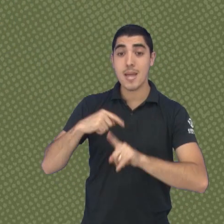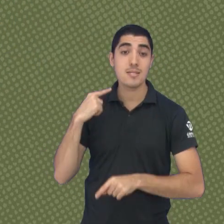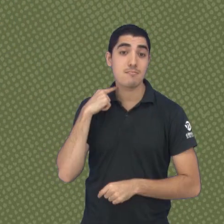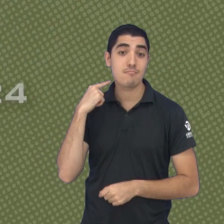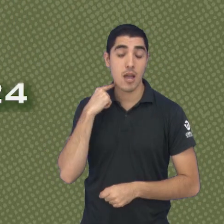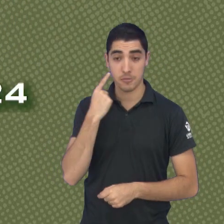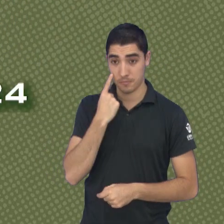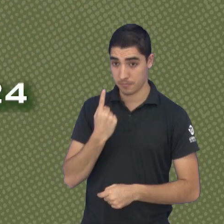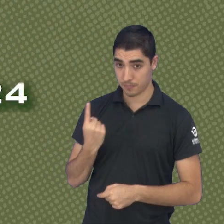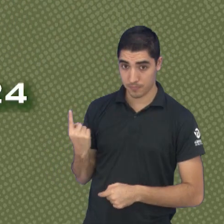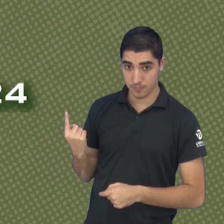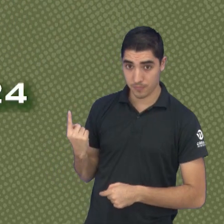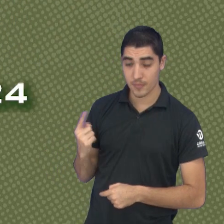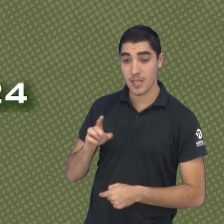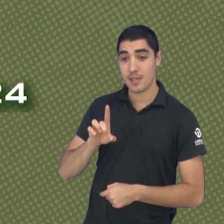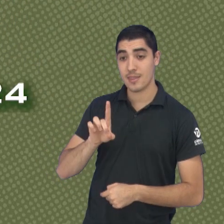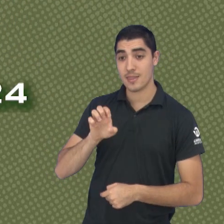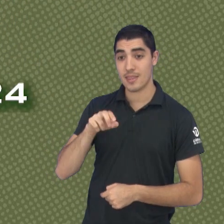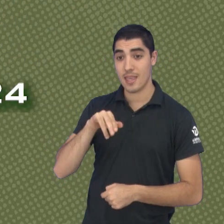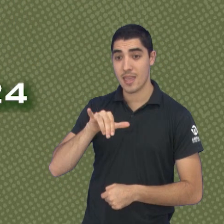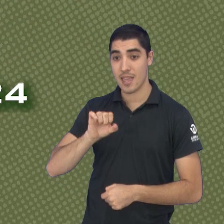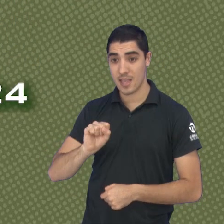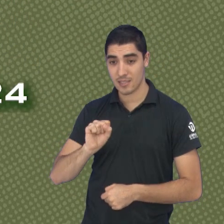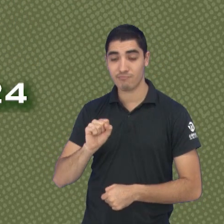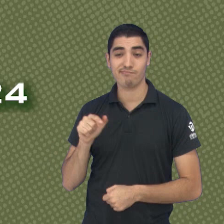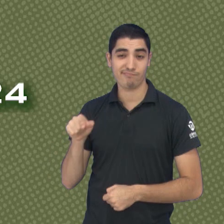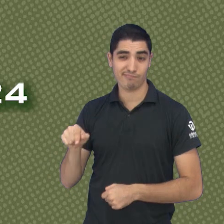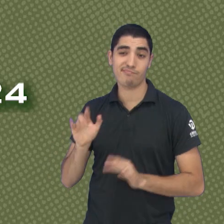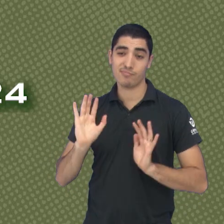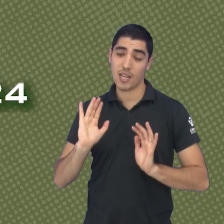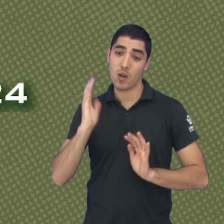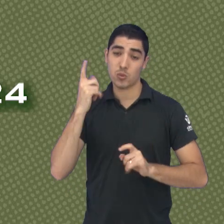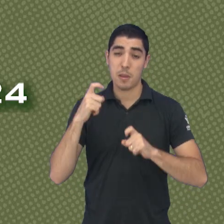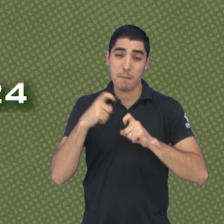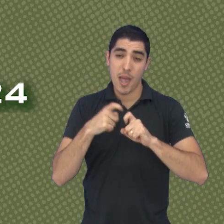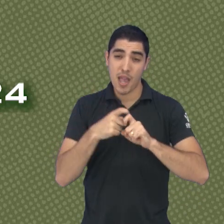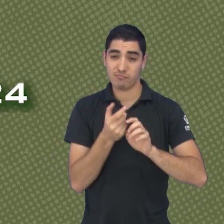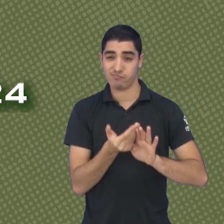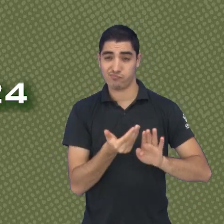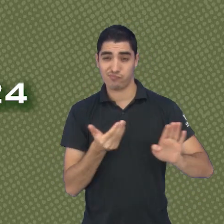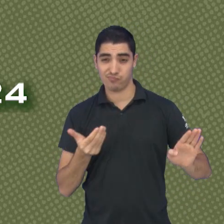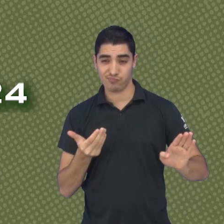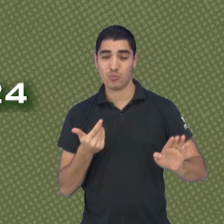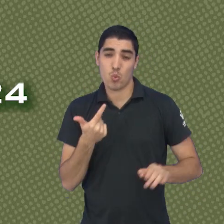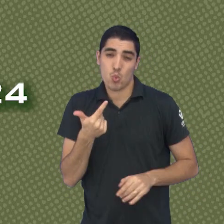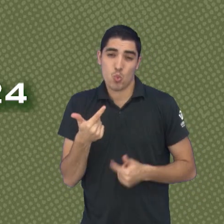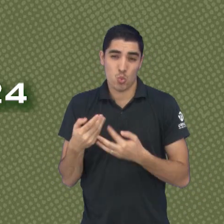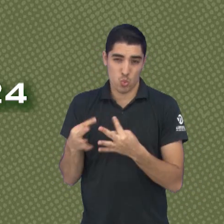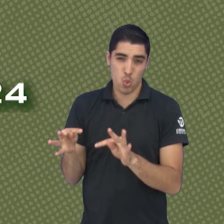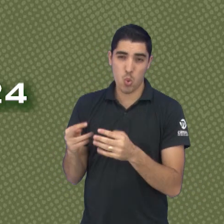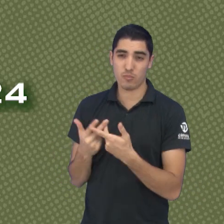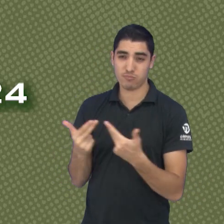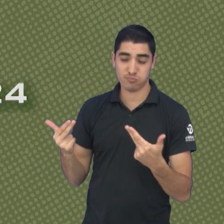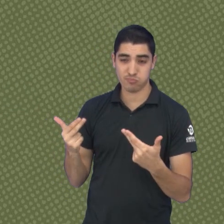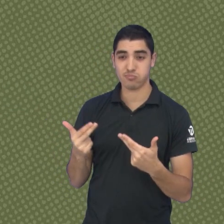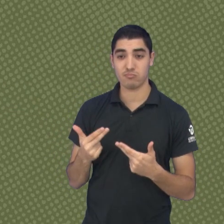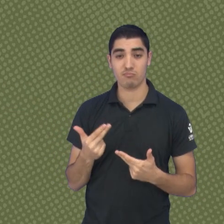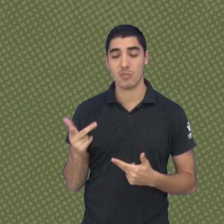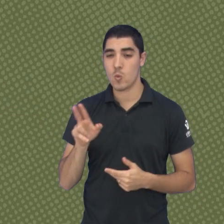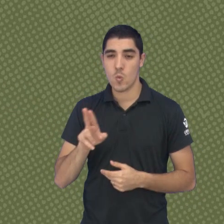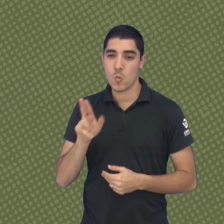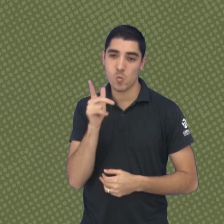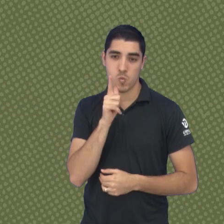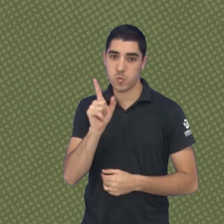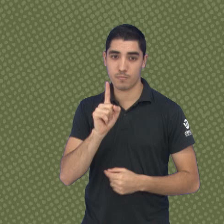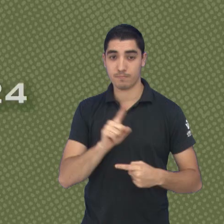Na defesa, o lateral Denis passou mais tempo no departamento médico que à disposição de Ricardo Costa.